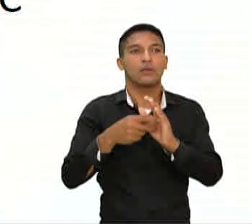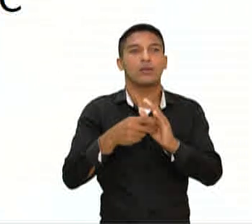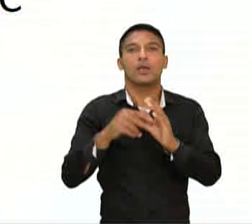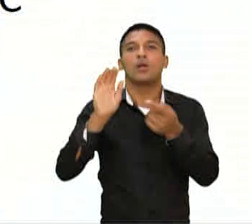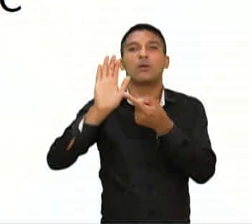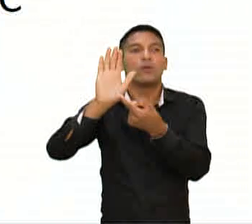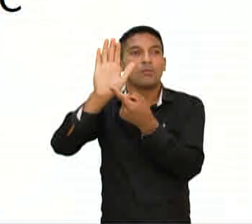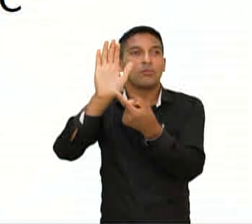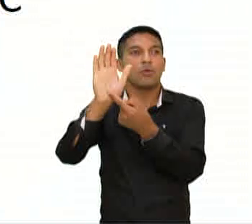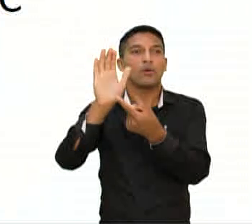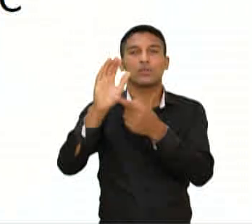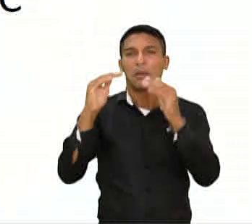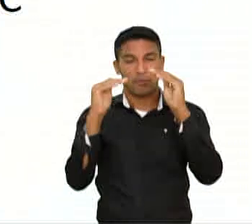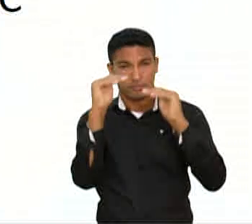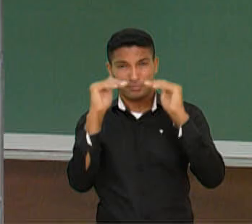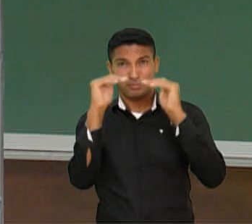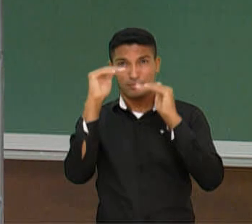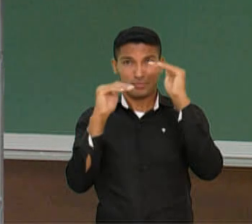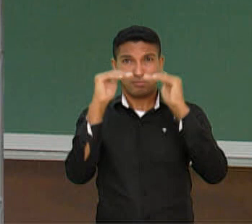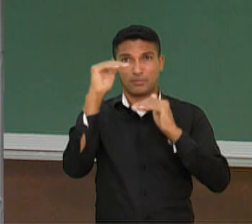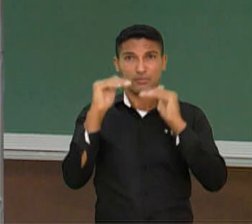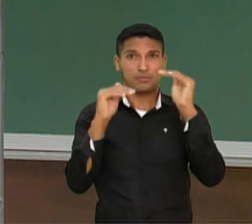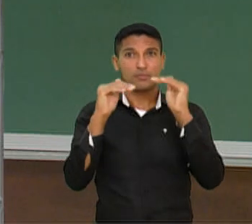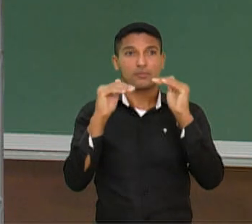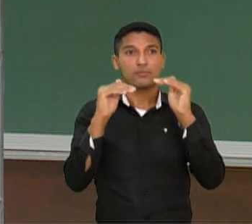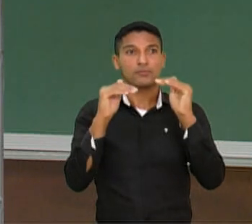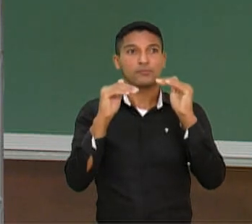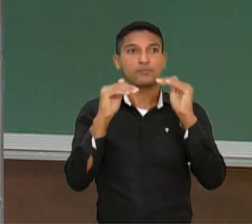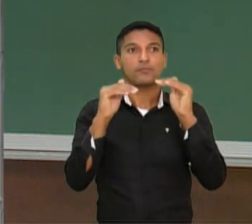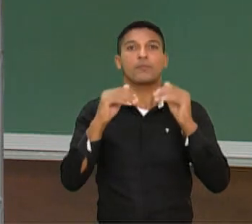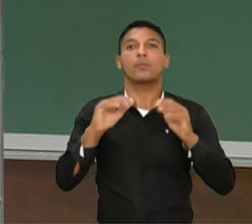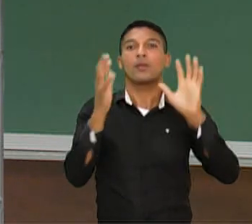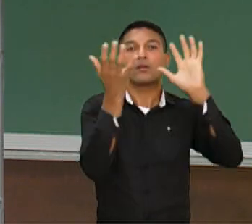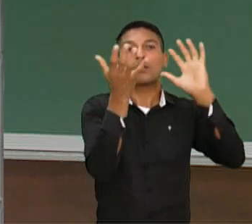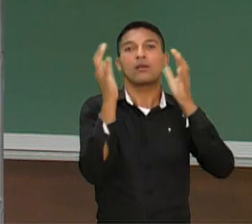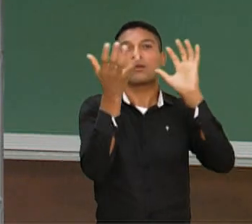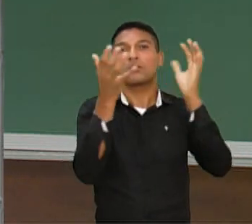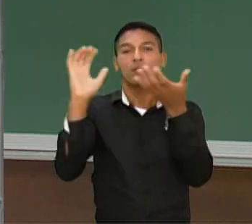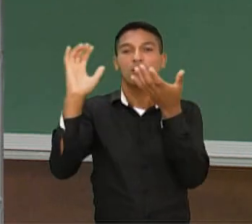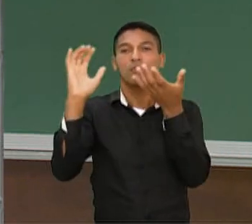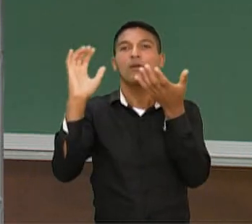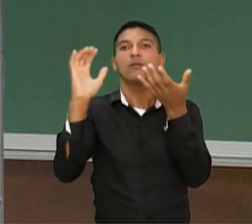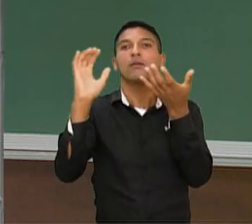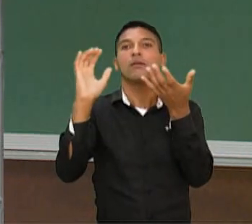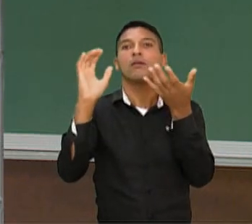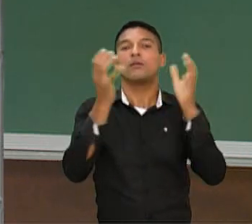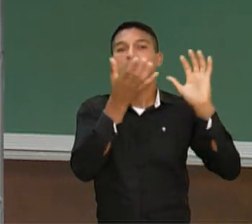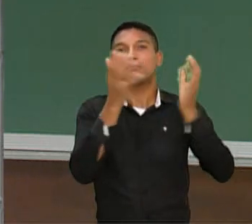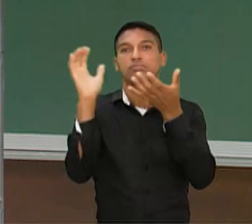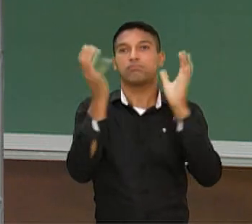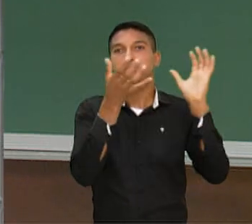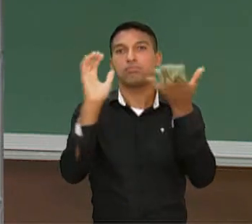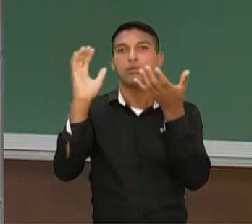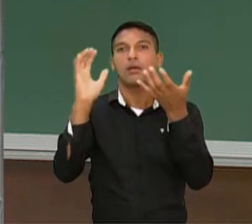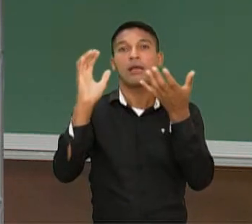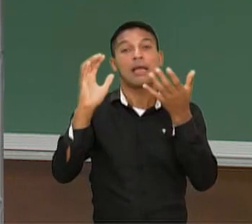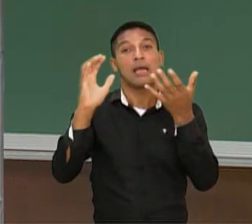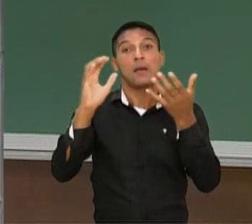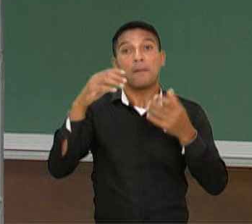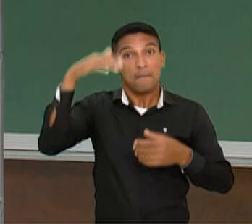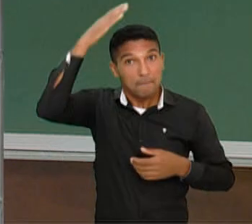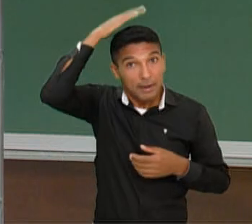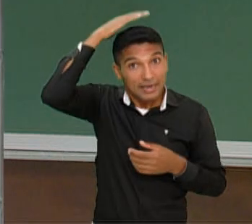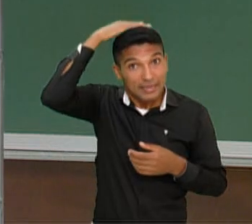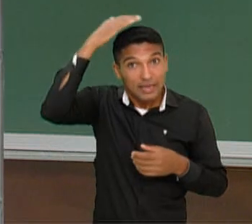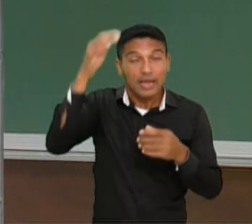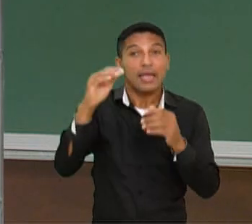maneira geral, na classificação de Köppen, a gente identifica o Paraná como sendo um clima médio, nem tão quente nem tão